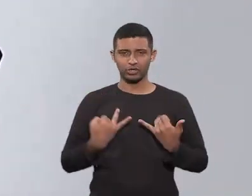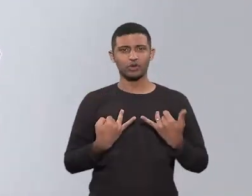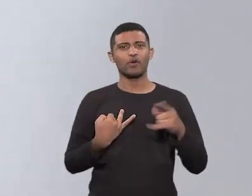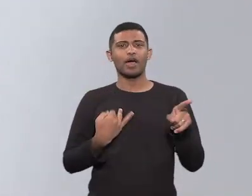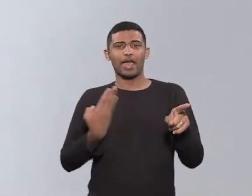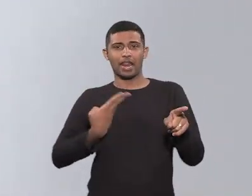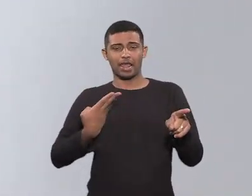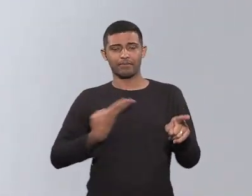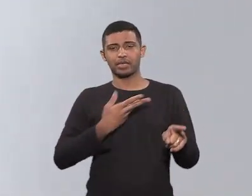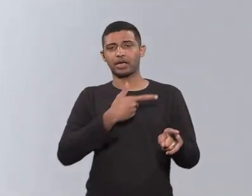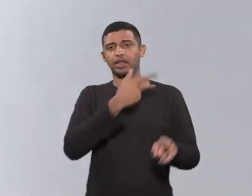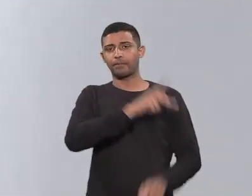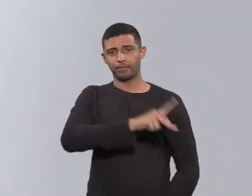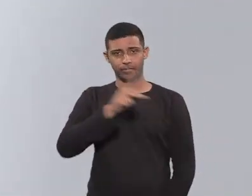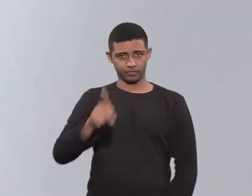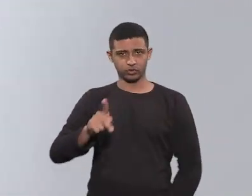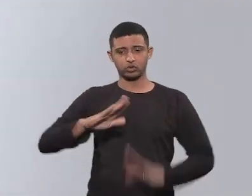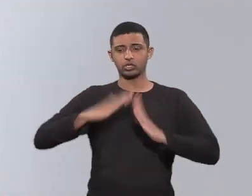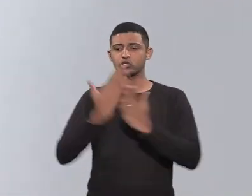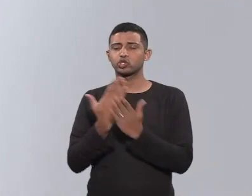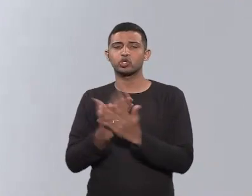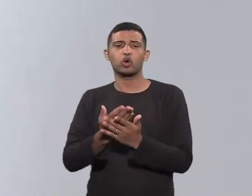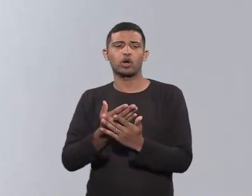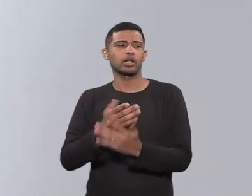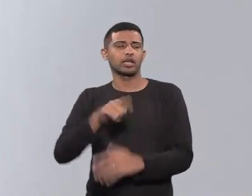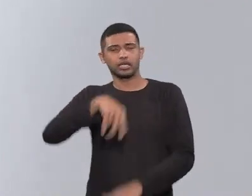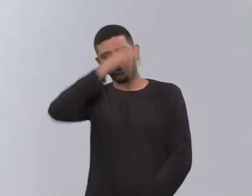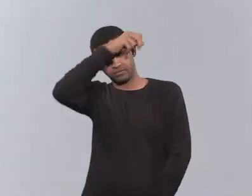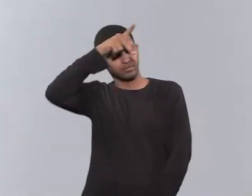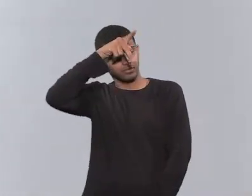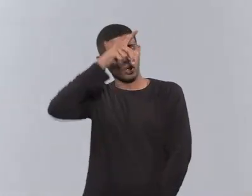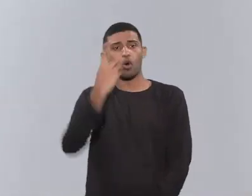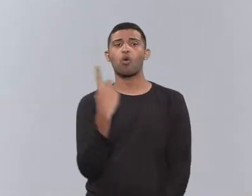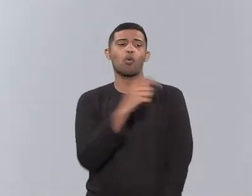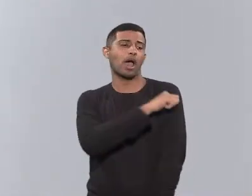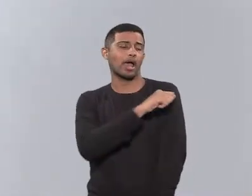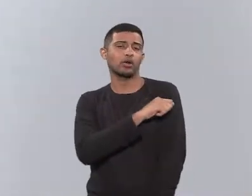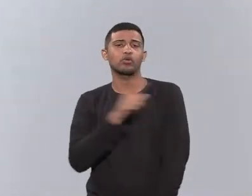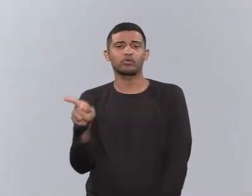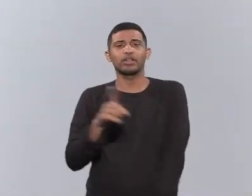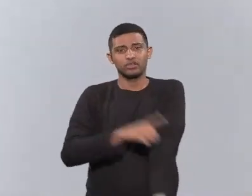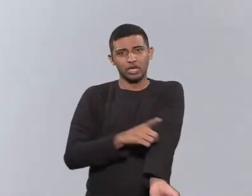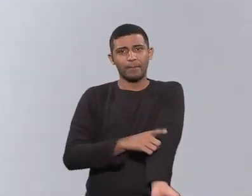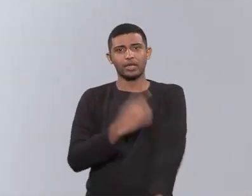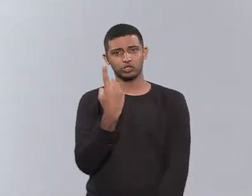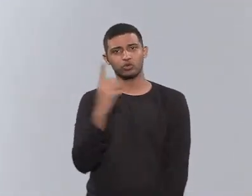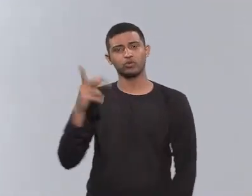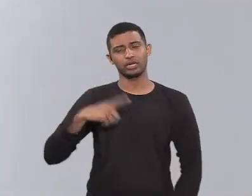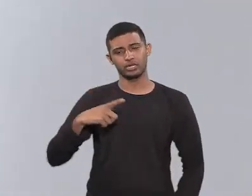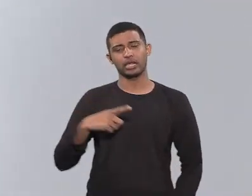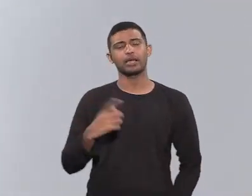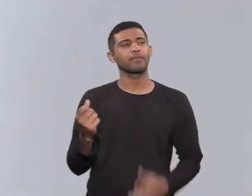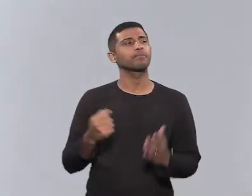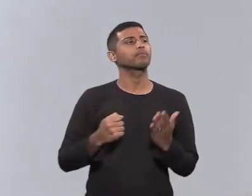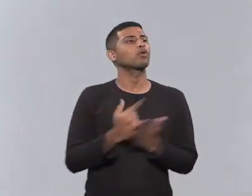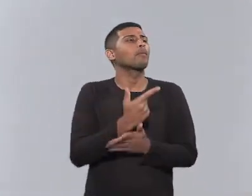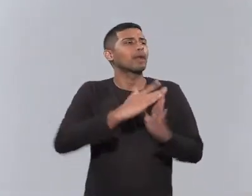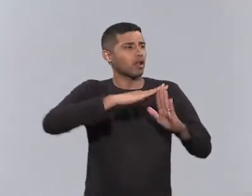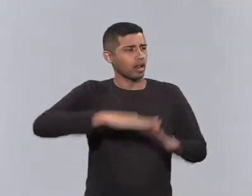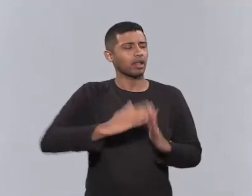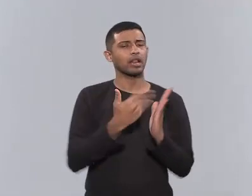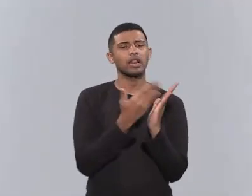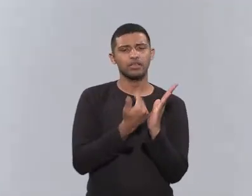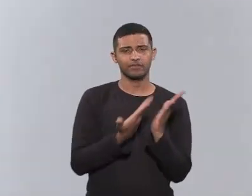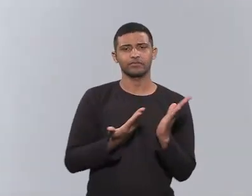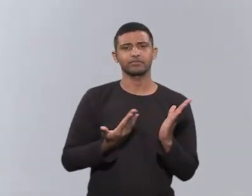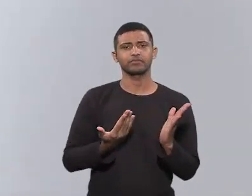de uma amiga minha, que é professora de colégio municipal aqui no Rio, e tinha um aluno na sala dela com diabetes tipo 1 e ela pediu para comprar o livro pro Matheus. E daí a